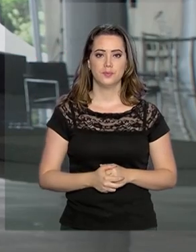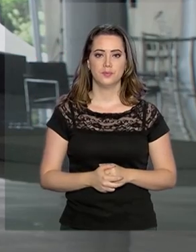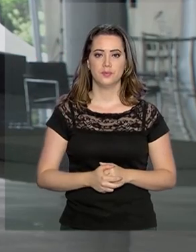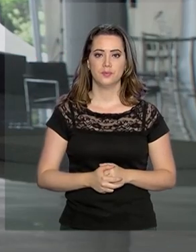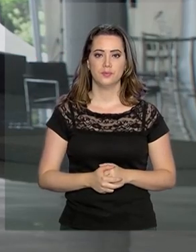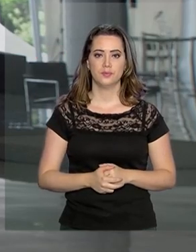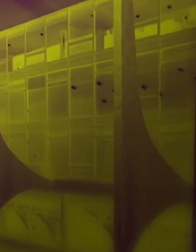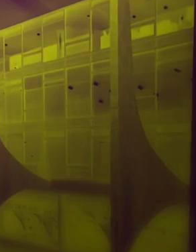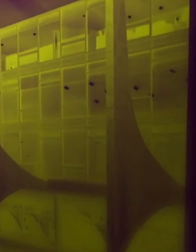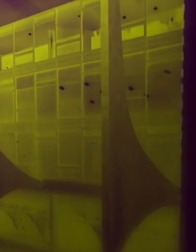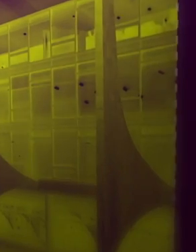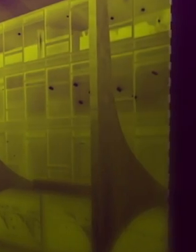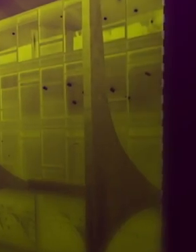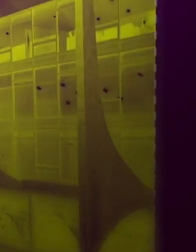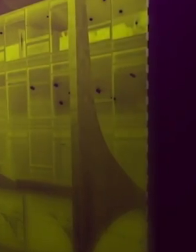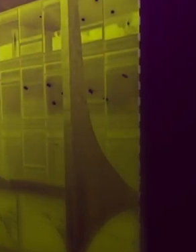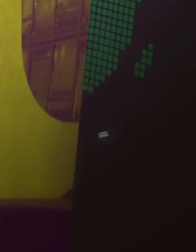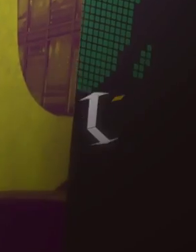Federal